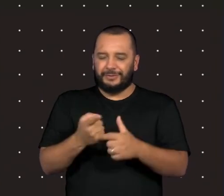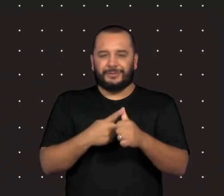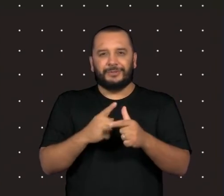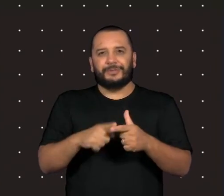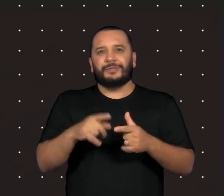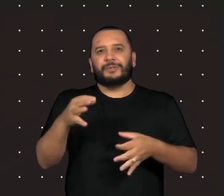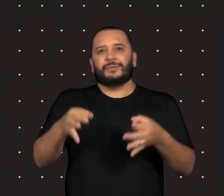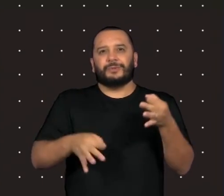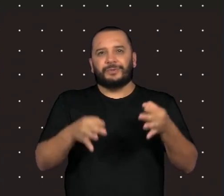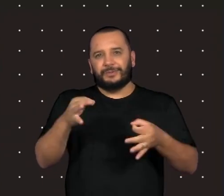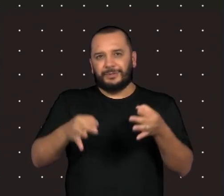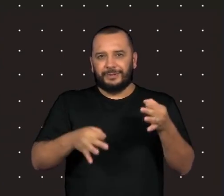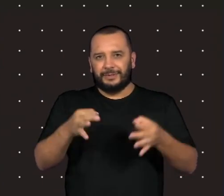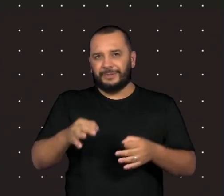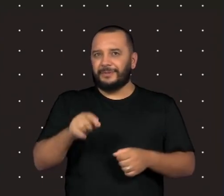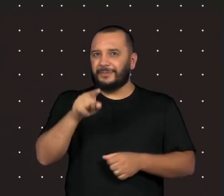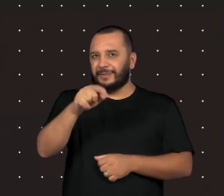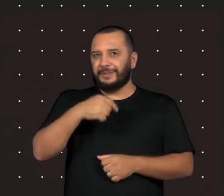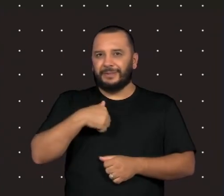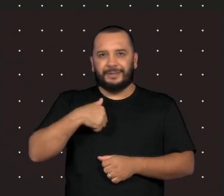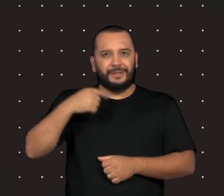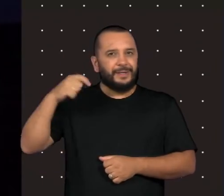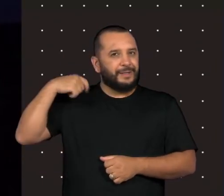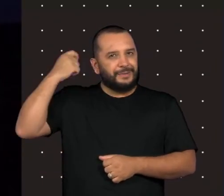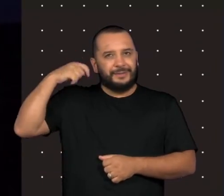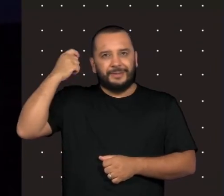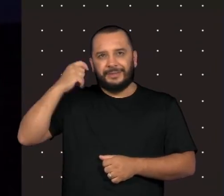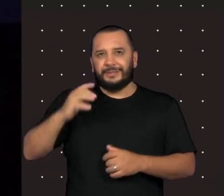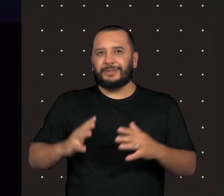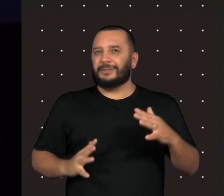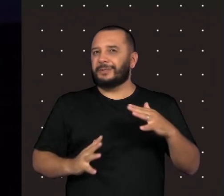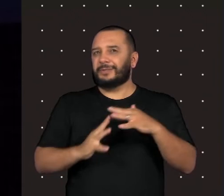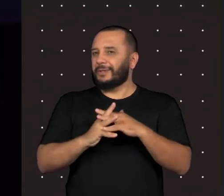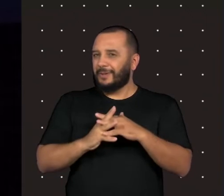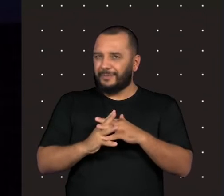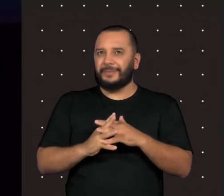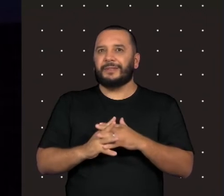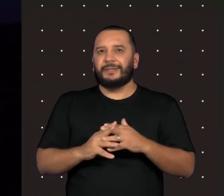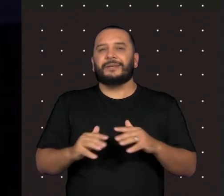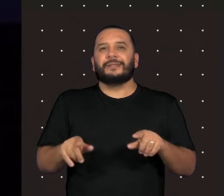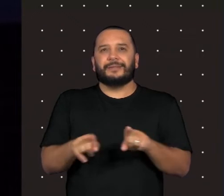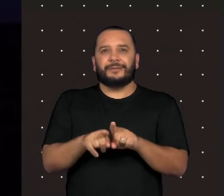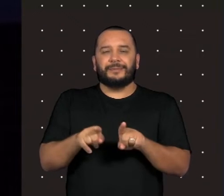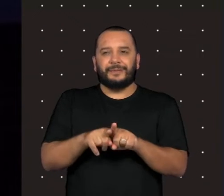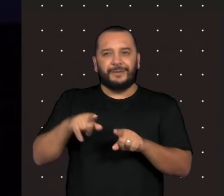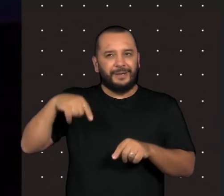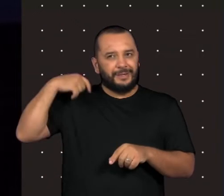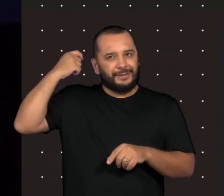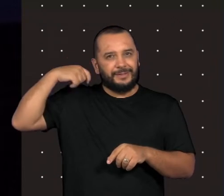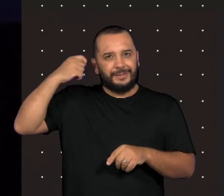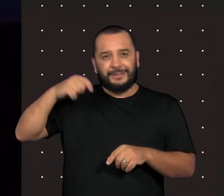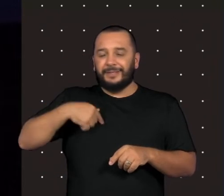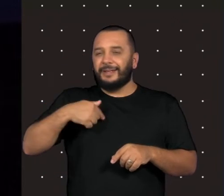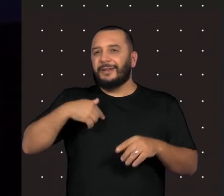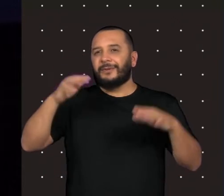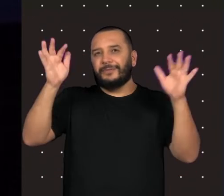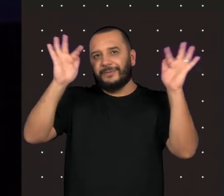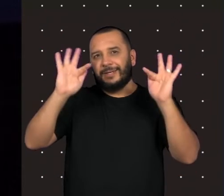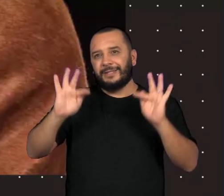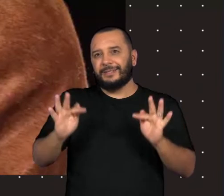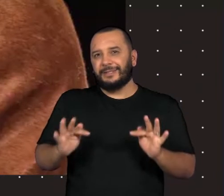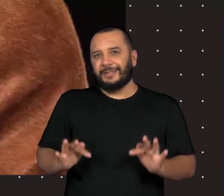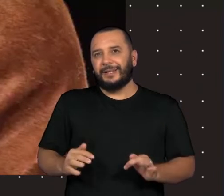que é uma atriz fora do comum. Uma atriz também com a qual eu tenho a felicidade de ter